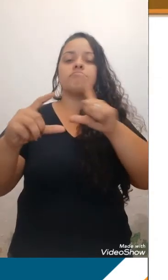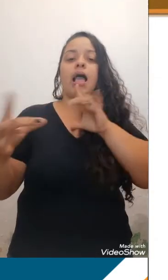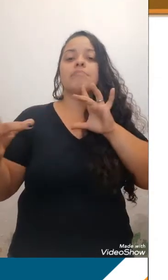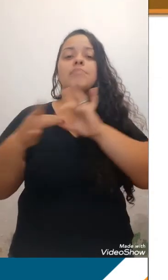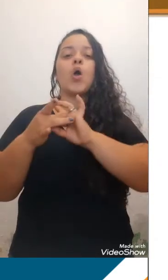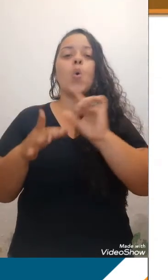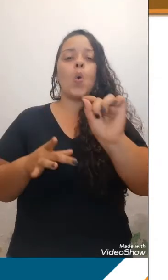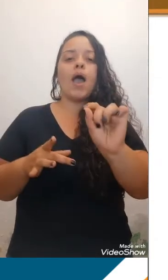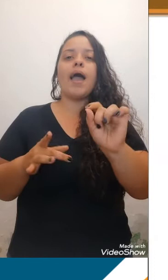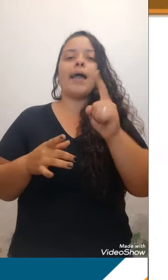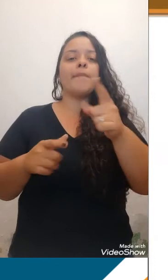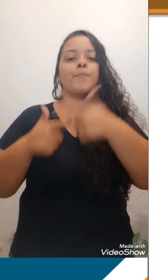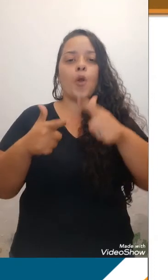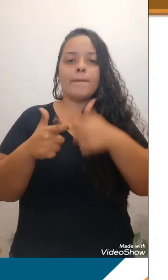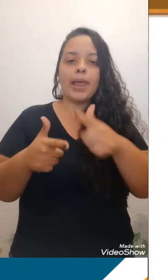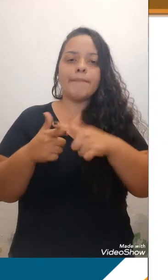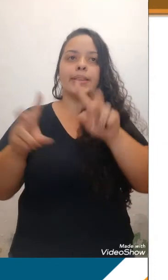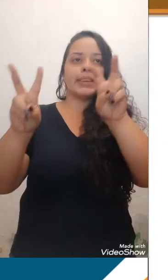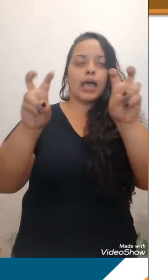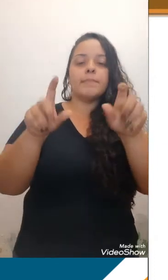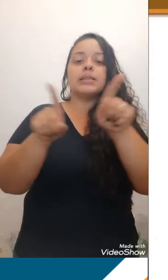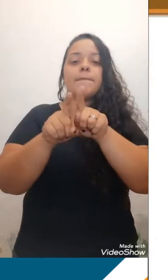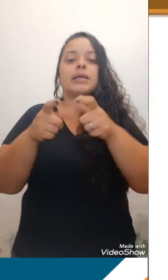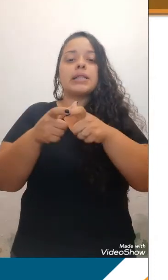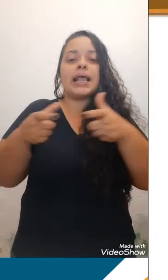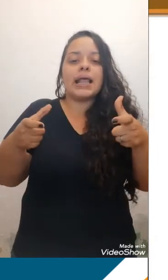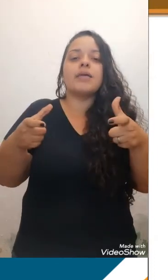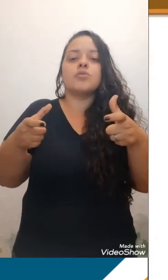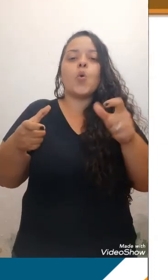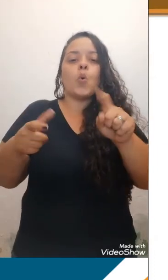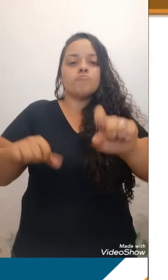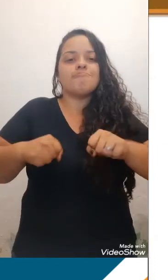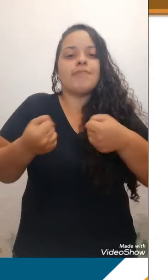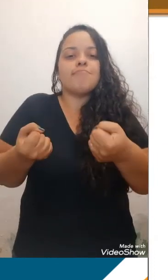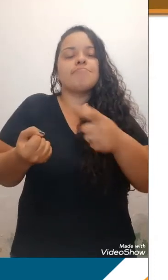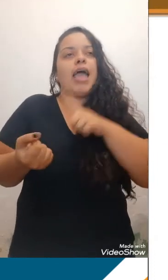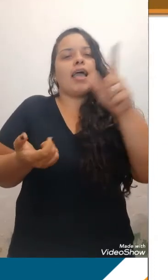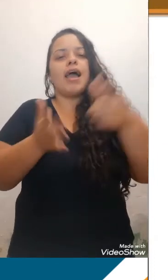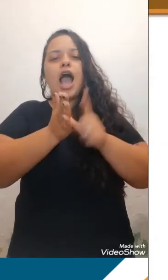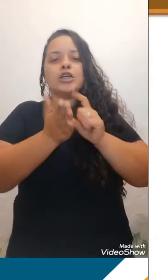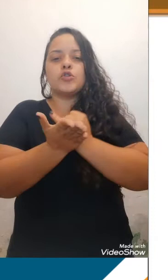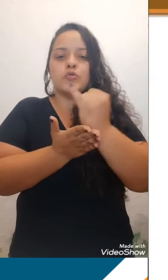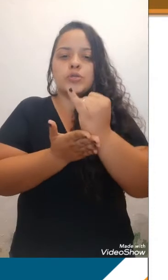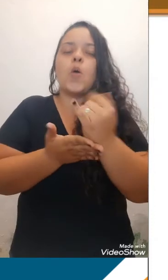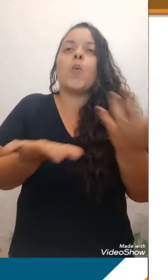ligado, certamente, a problemas relacionados ao tema e à ampliação da tese, que está lá na